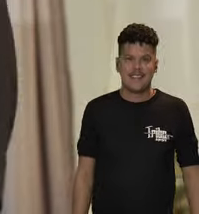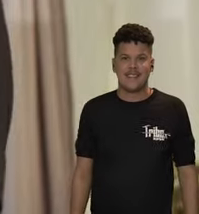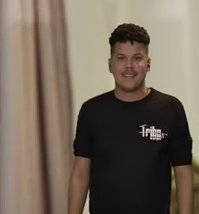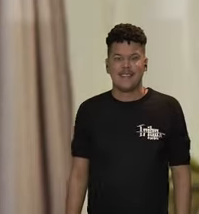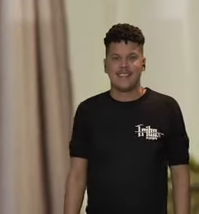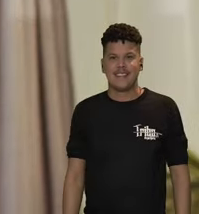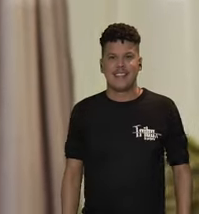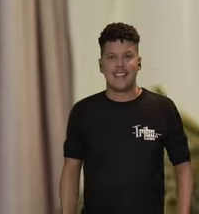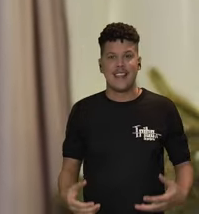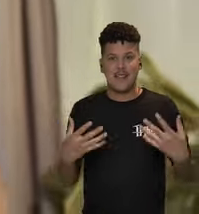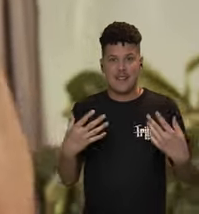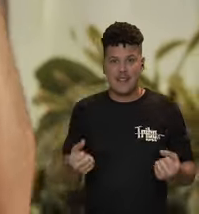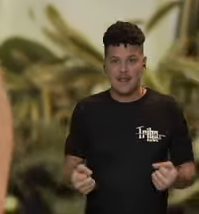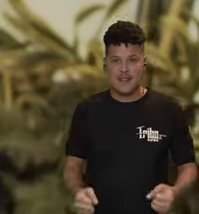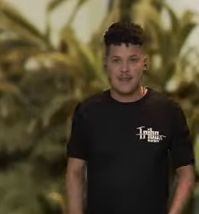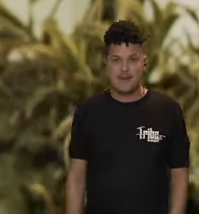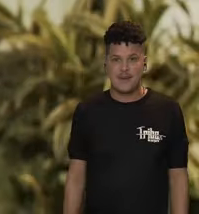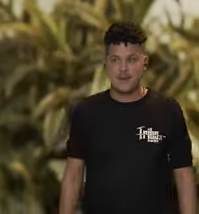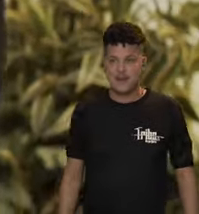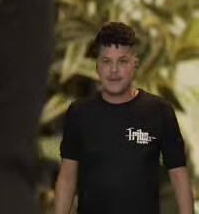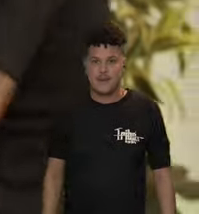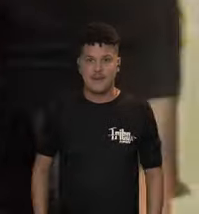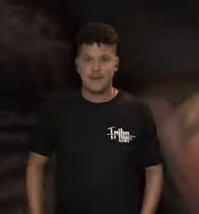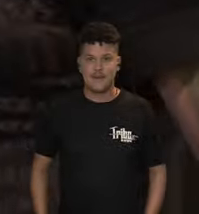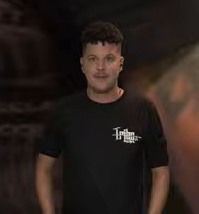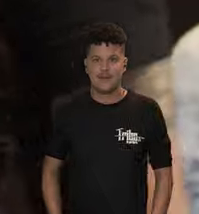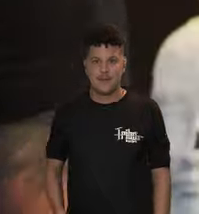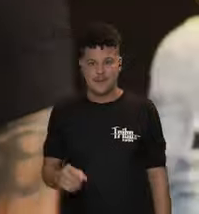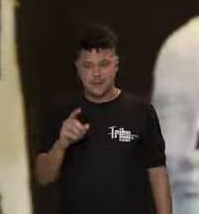Mas é isso aí, vamos aqui, ó.